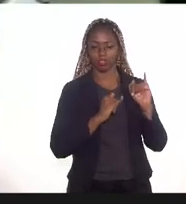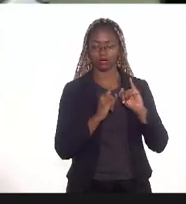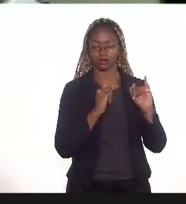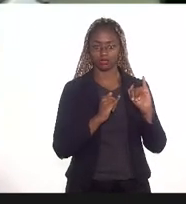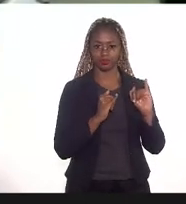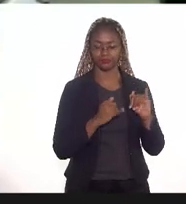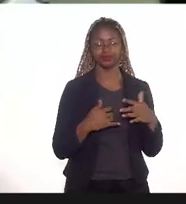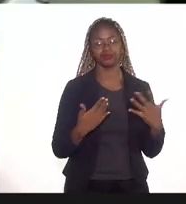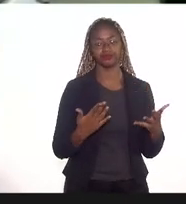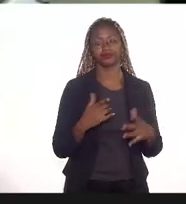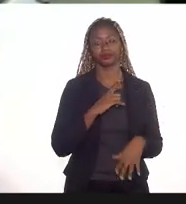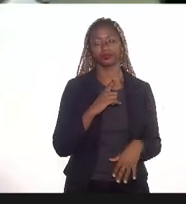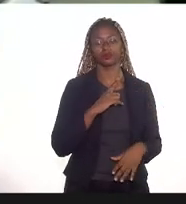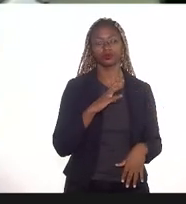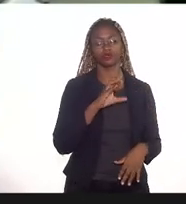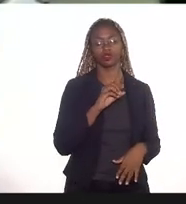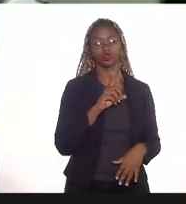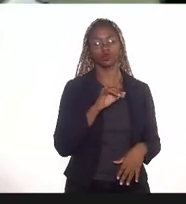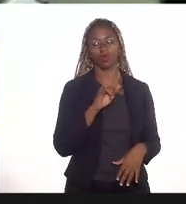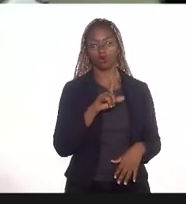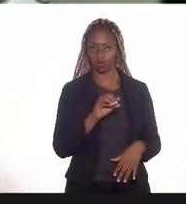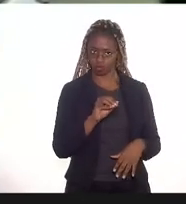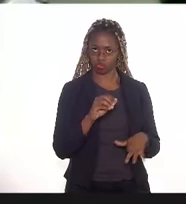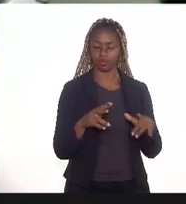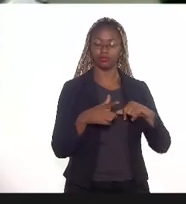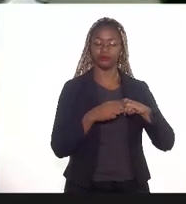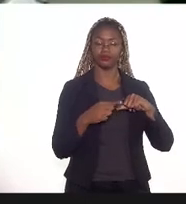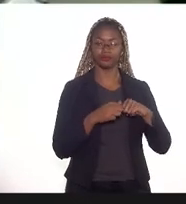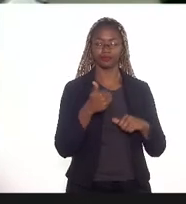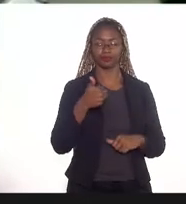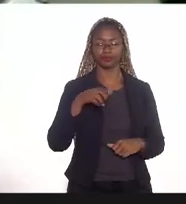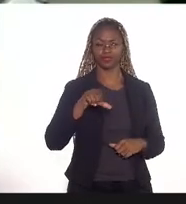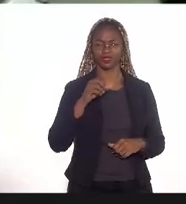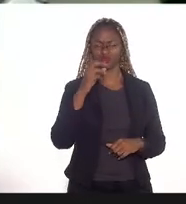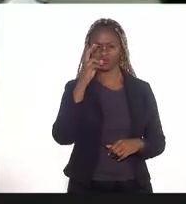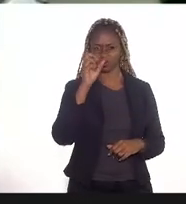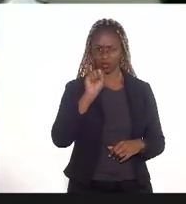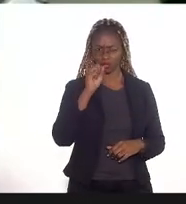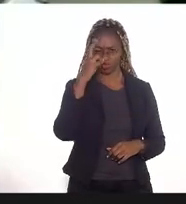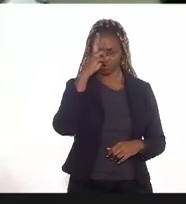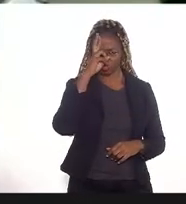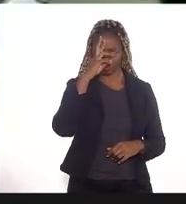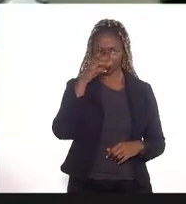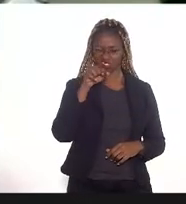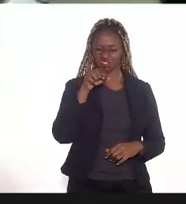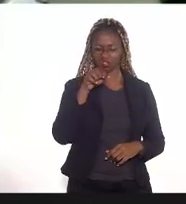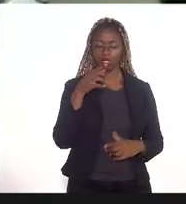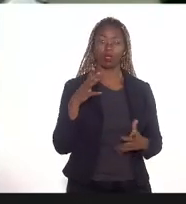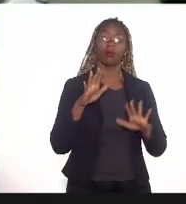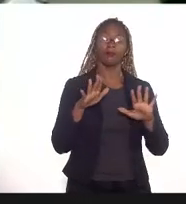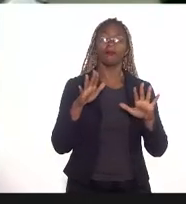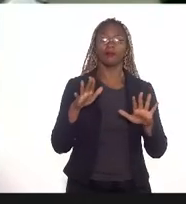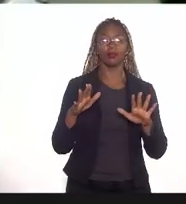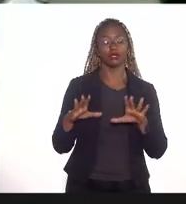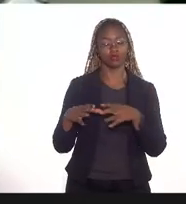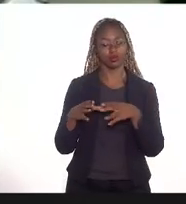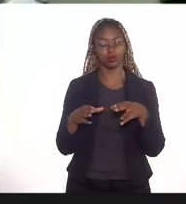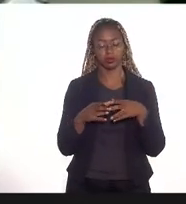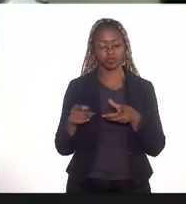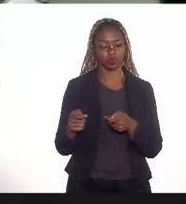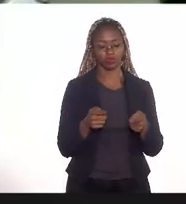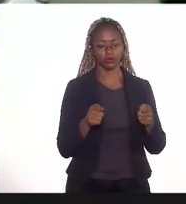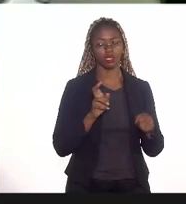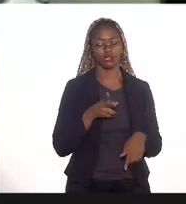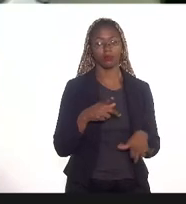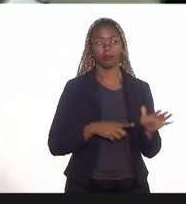no Código Tributário Nacional, no artigo 198, se não me falha a memória. Mas os órgãos de controle, sempre que nos questionam, tendo